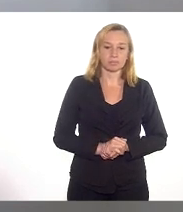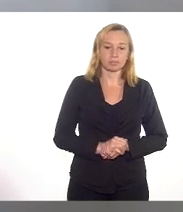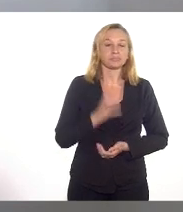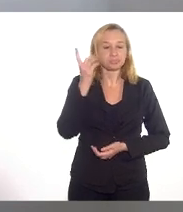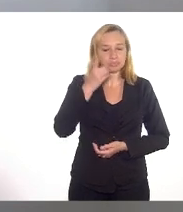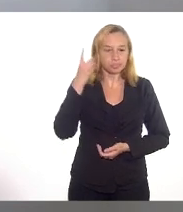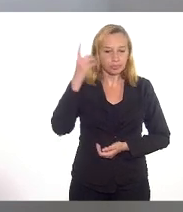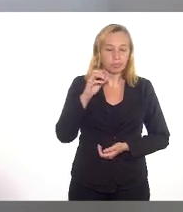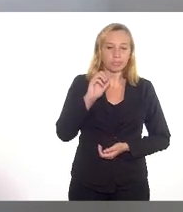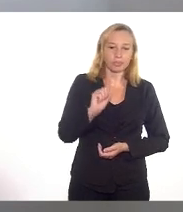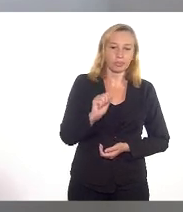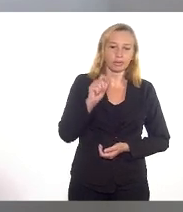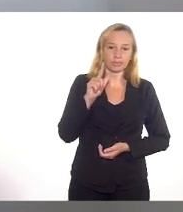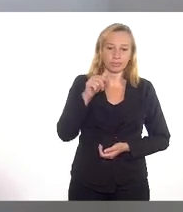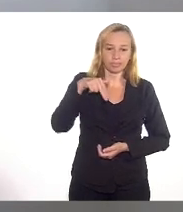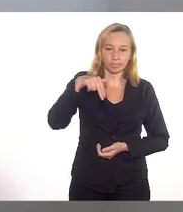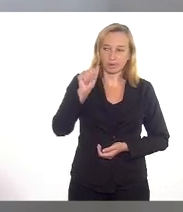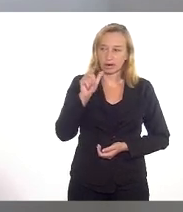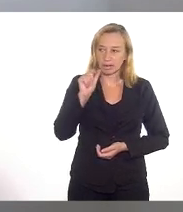Deputado Márcio Canella.